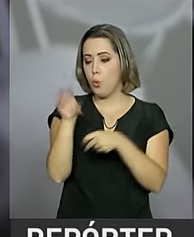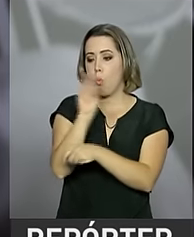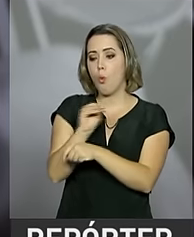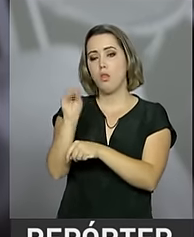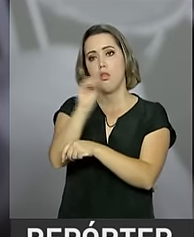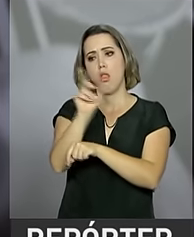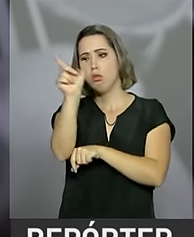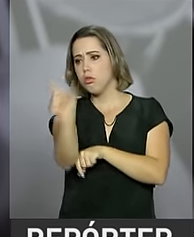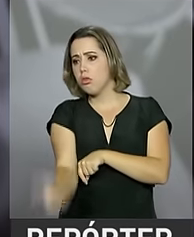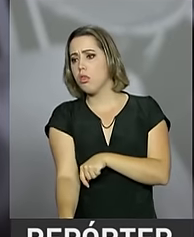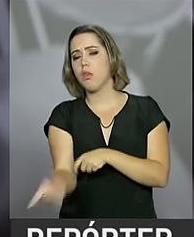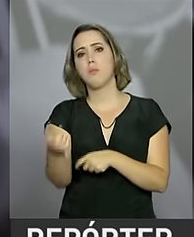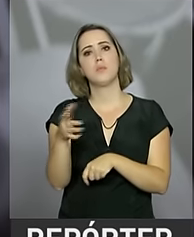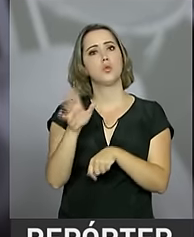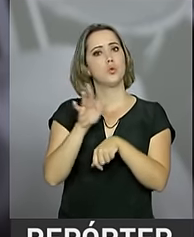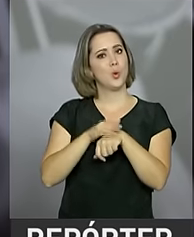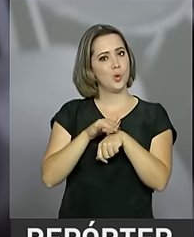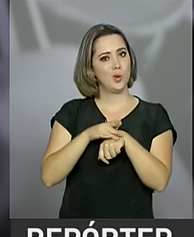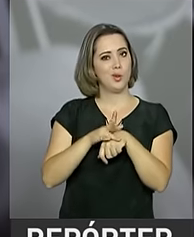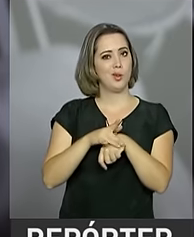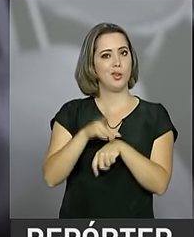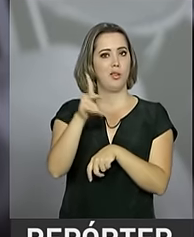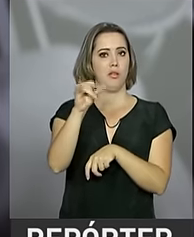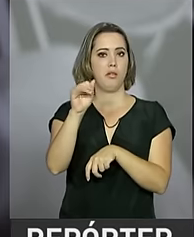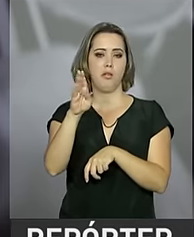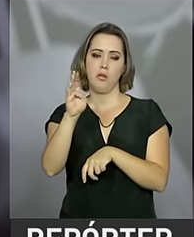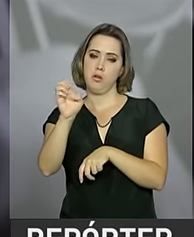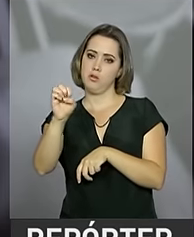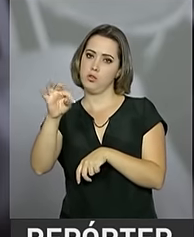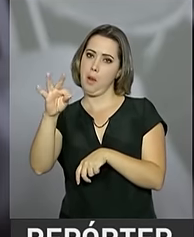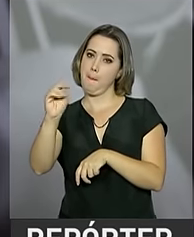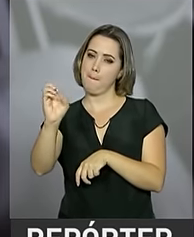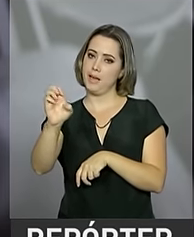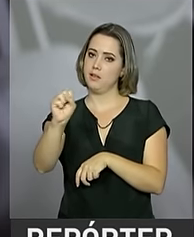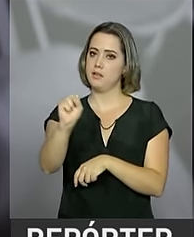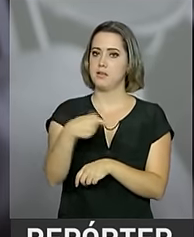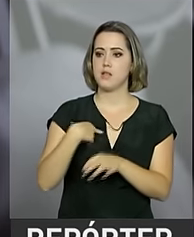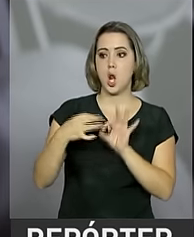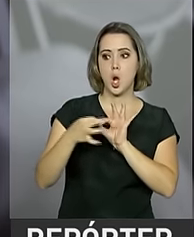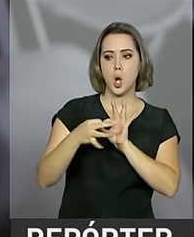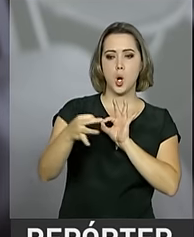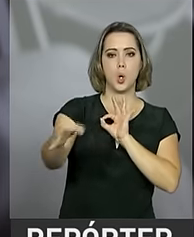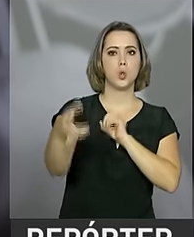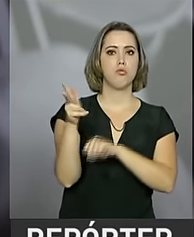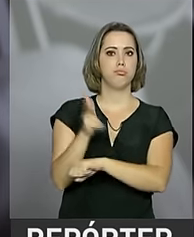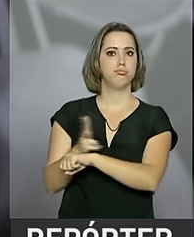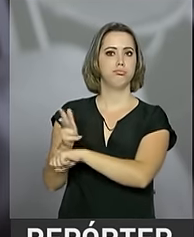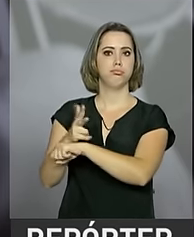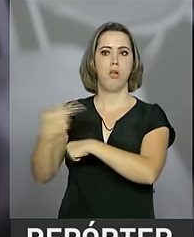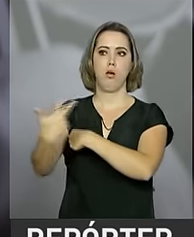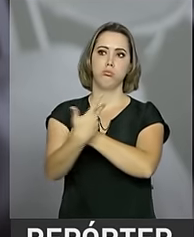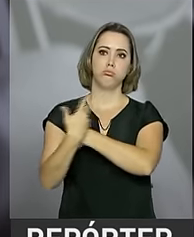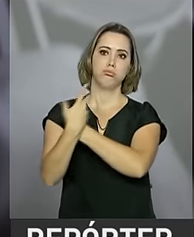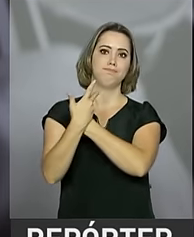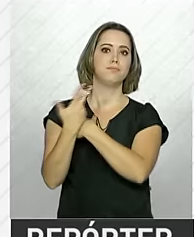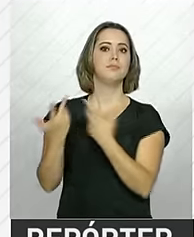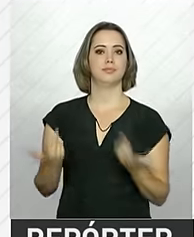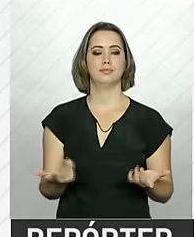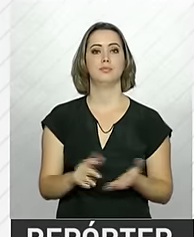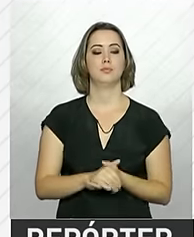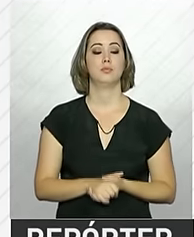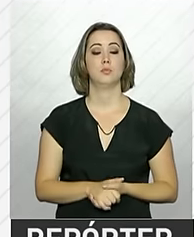acompanhando não é a qualidade do a quantidade de açúcar no sangue para monitorar o paciente através da internet